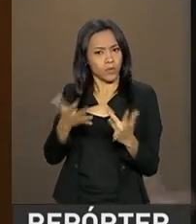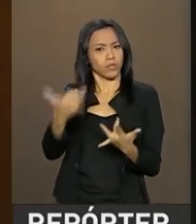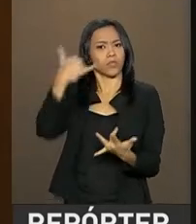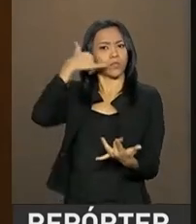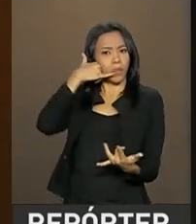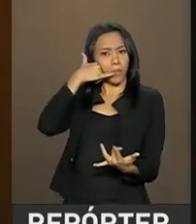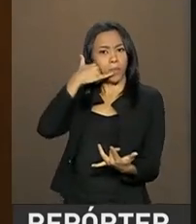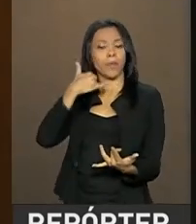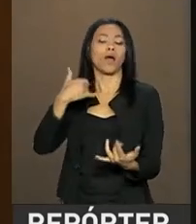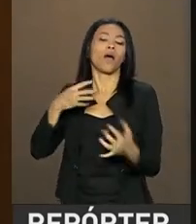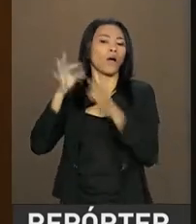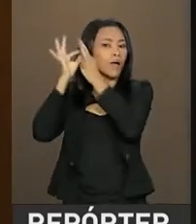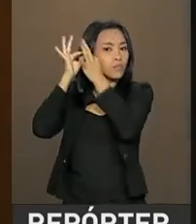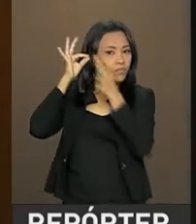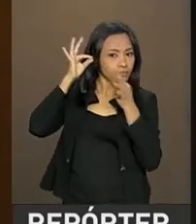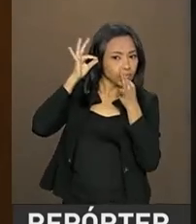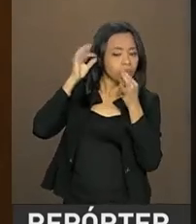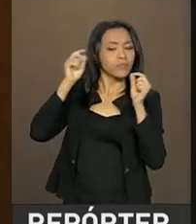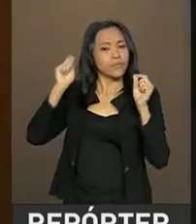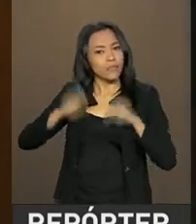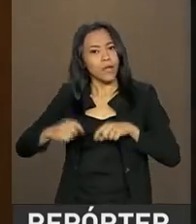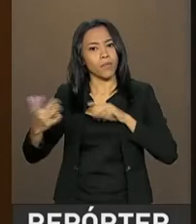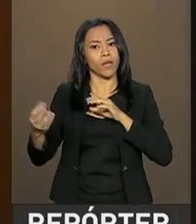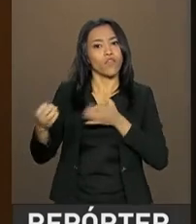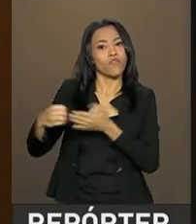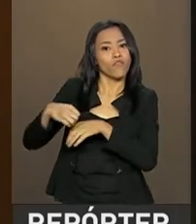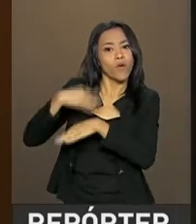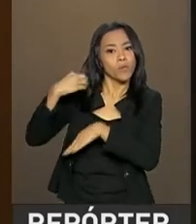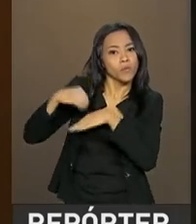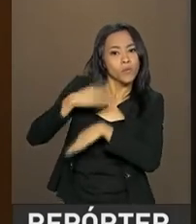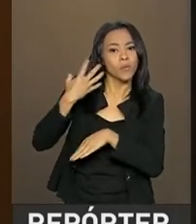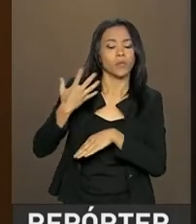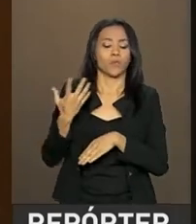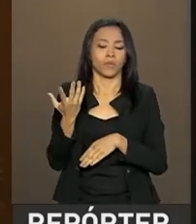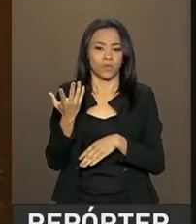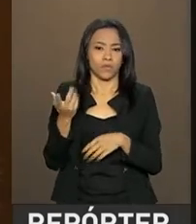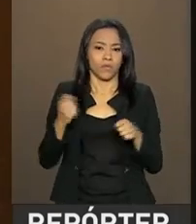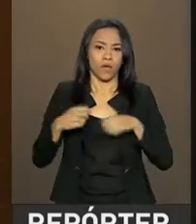ele é interativo. Então passa não só por uma situação de